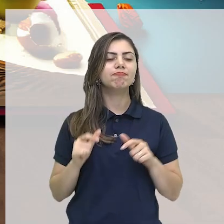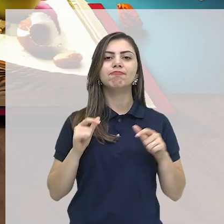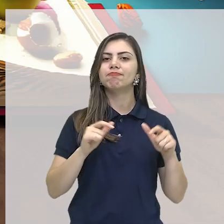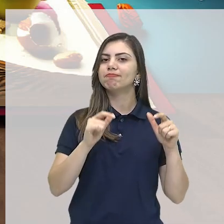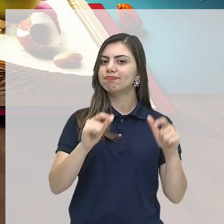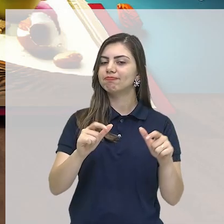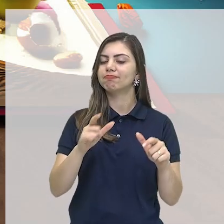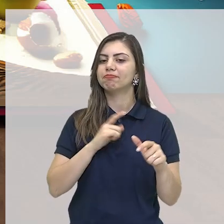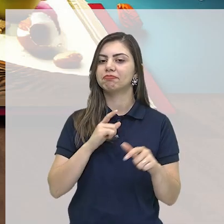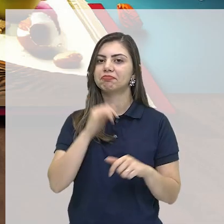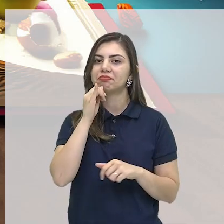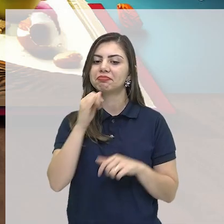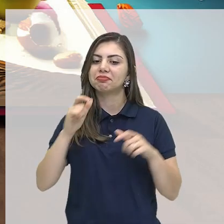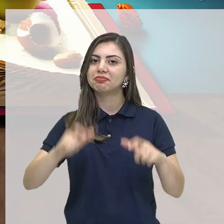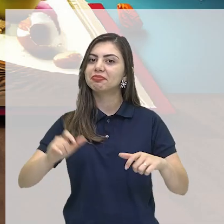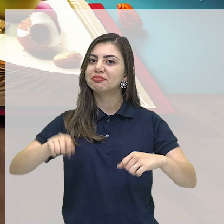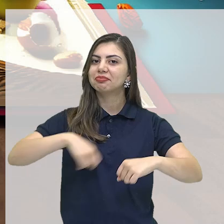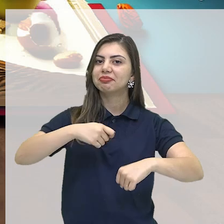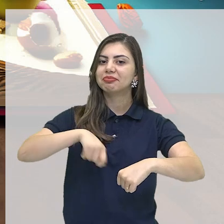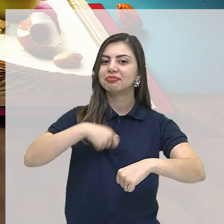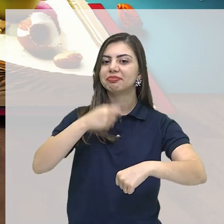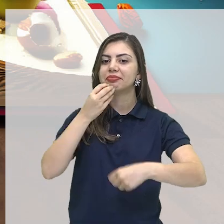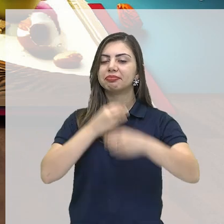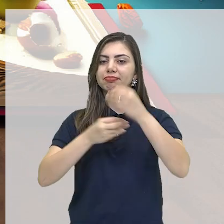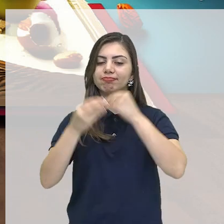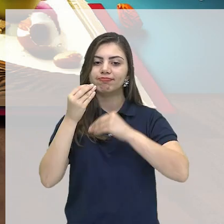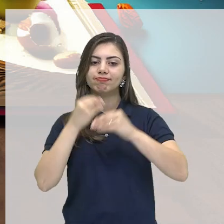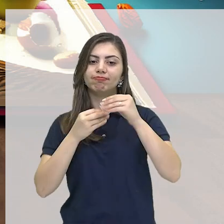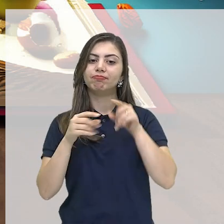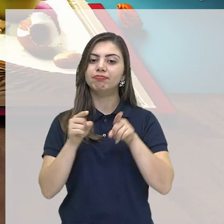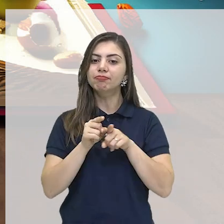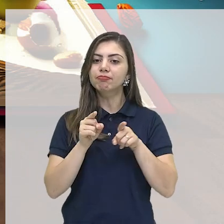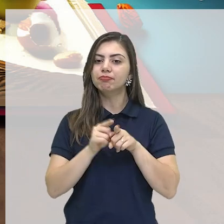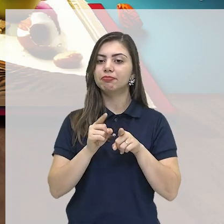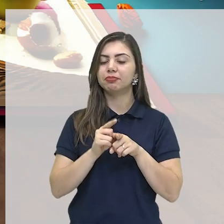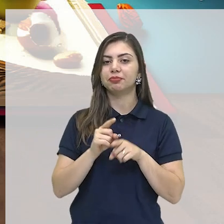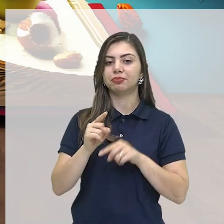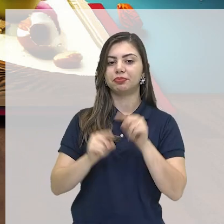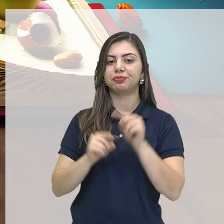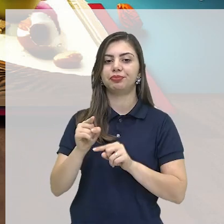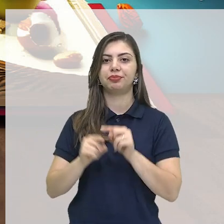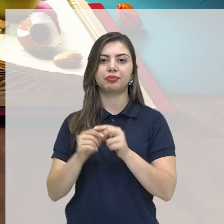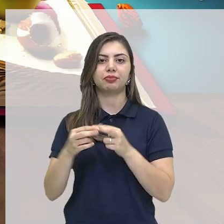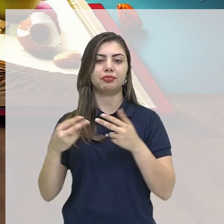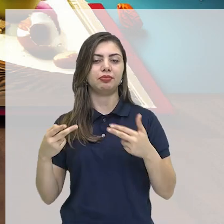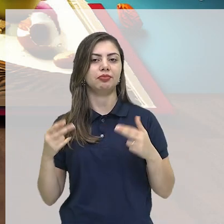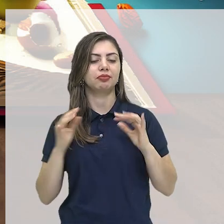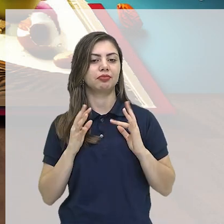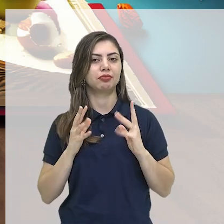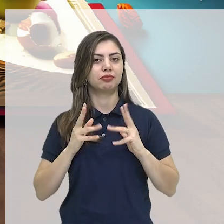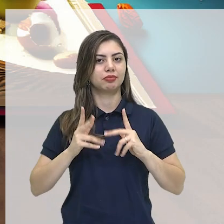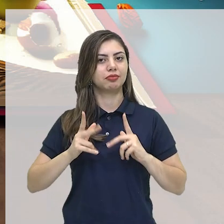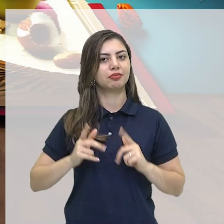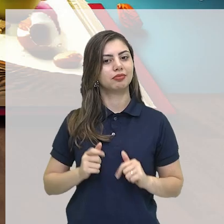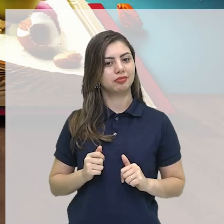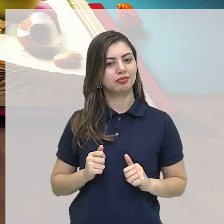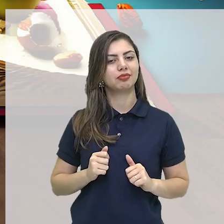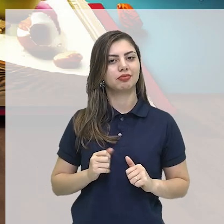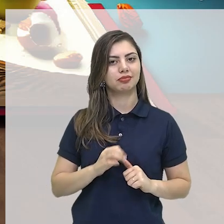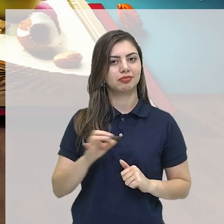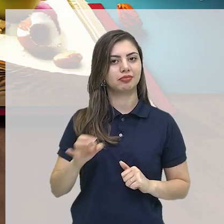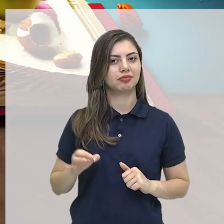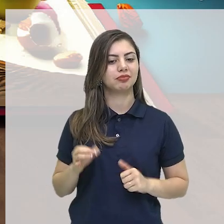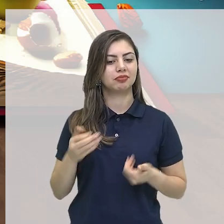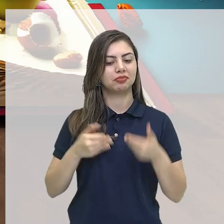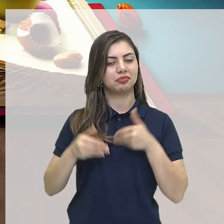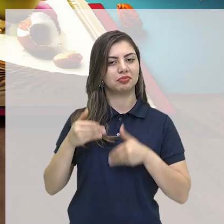ao nosso redor, desde a comida que consumimos até os produtos que utilizamos na higiene